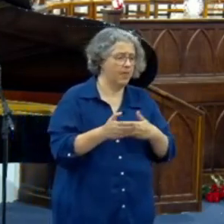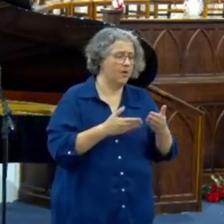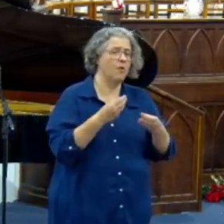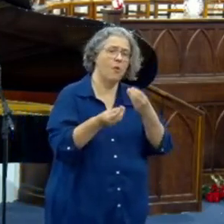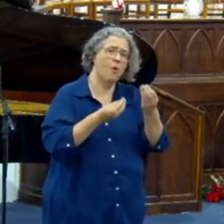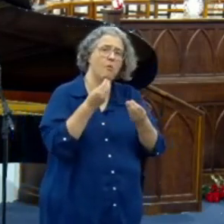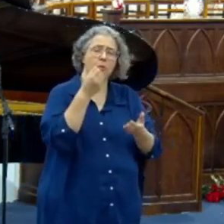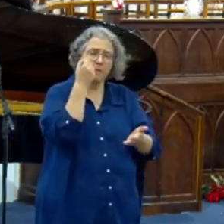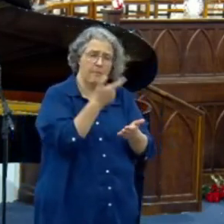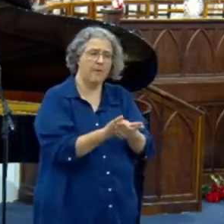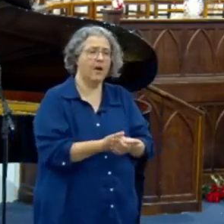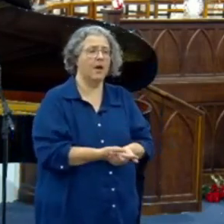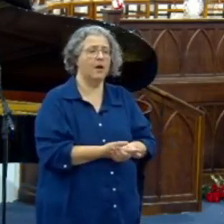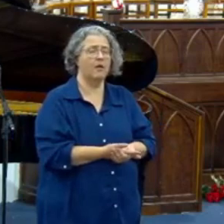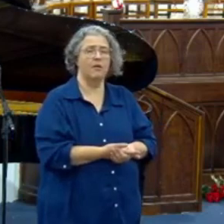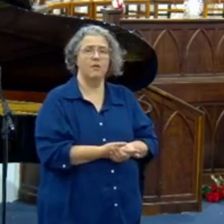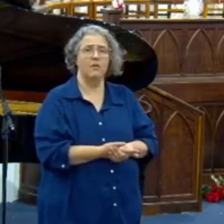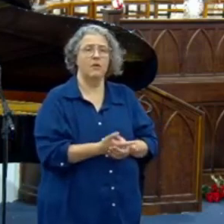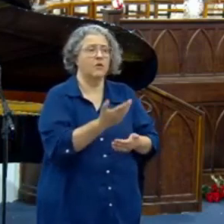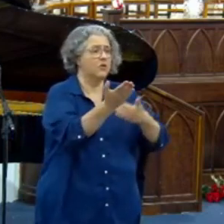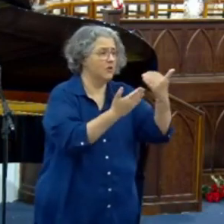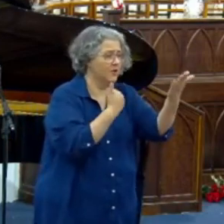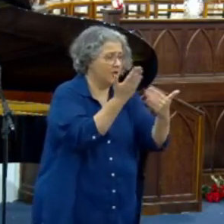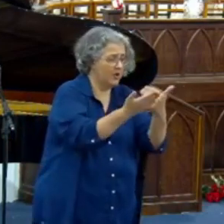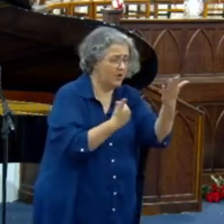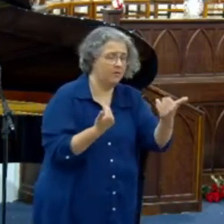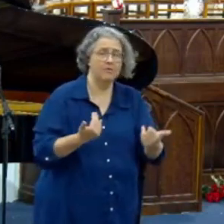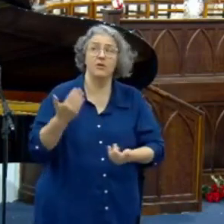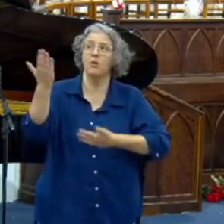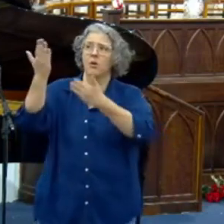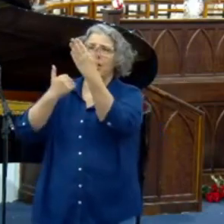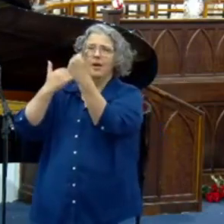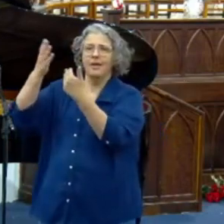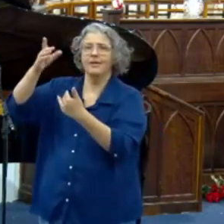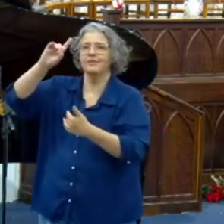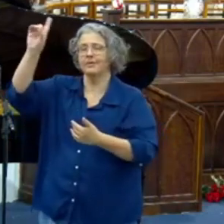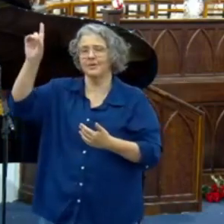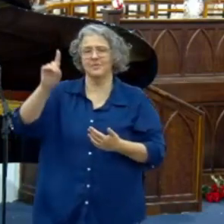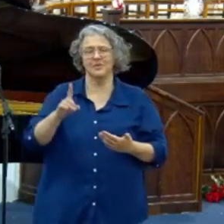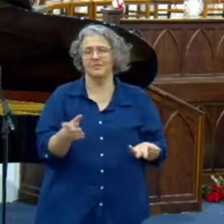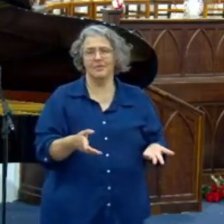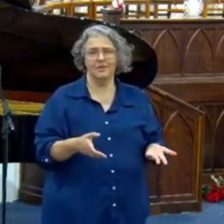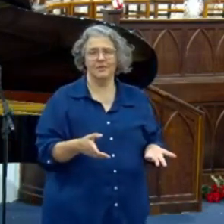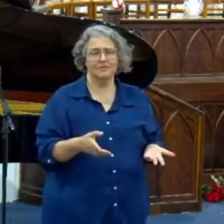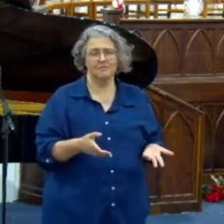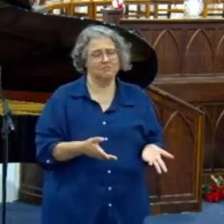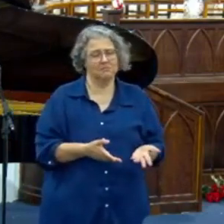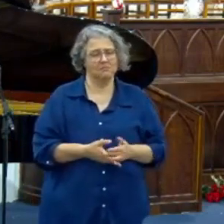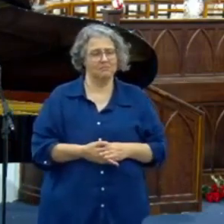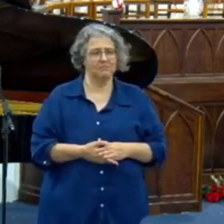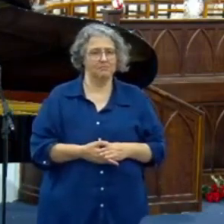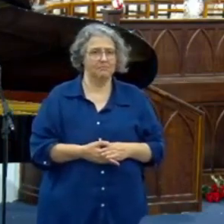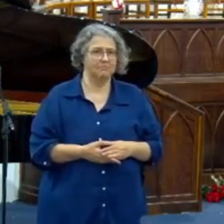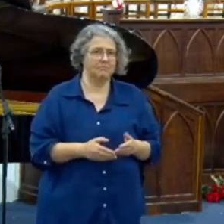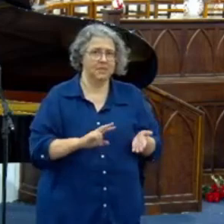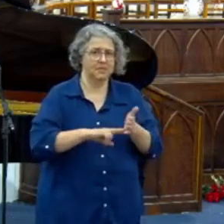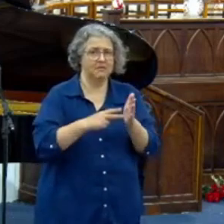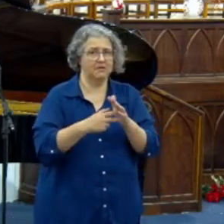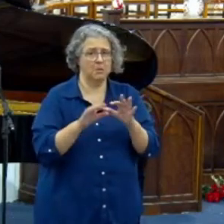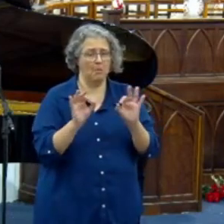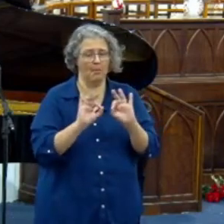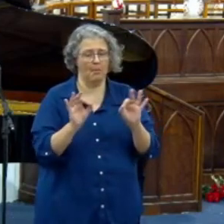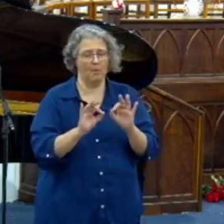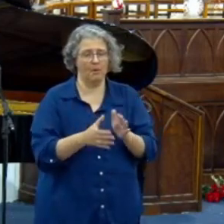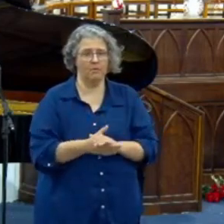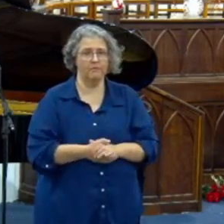medida, muitas relações de cristãos com Deus podem ser baseadas nessas coisas. E tu já pensou Jesus dizer que não